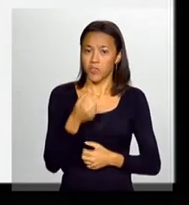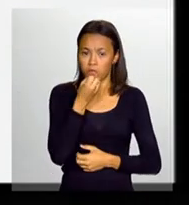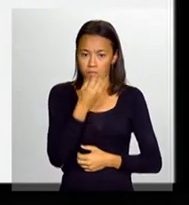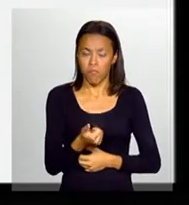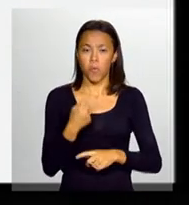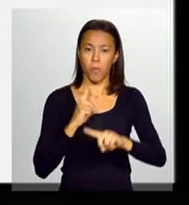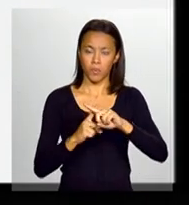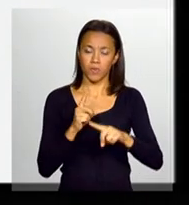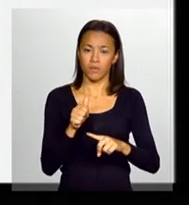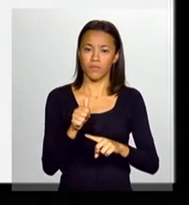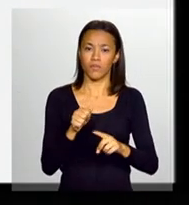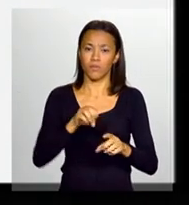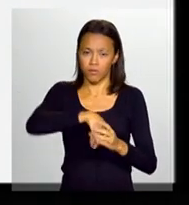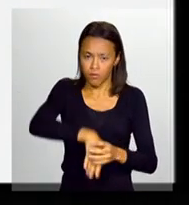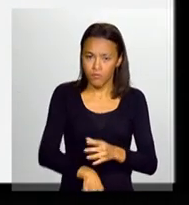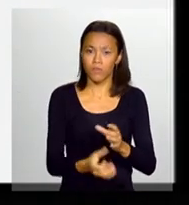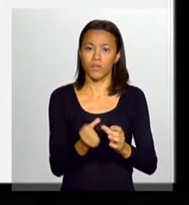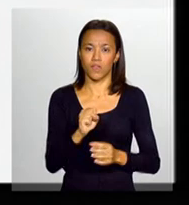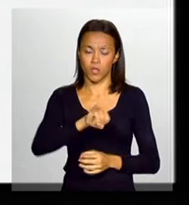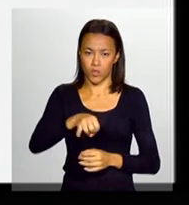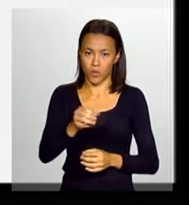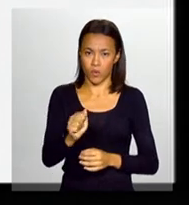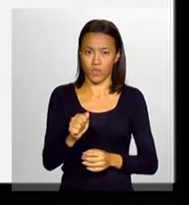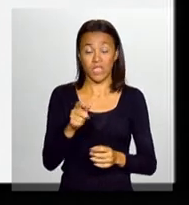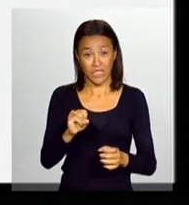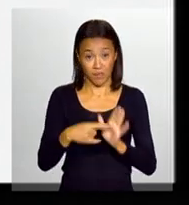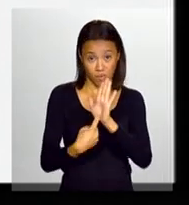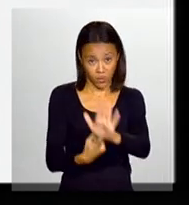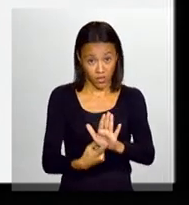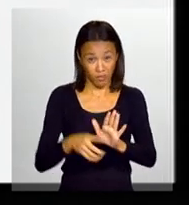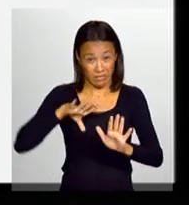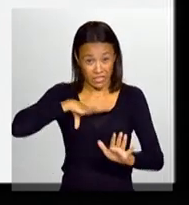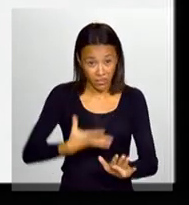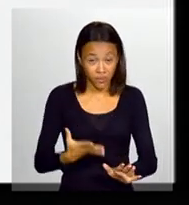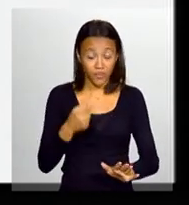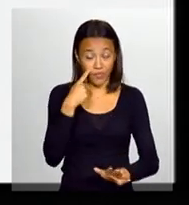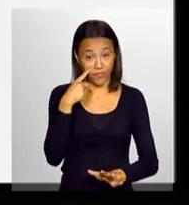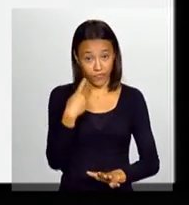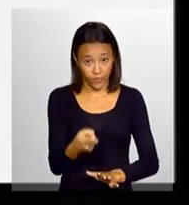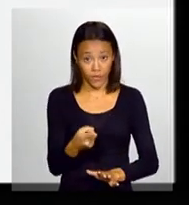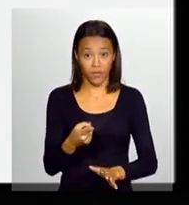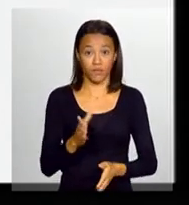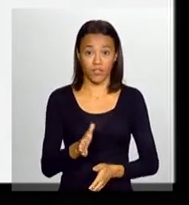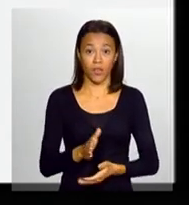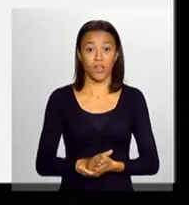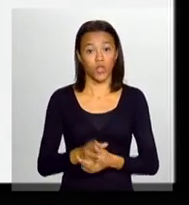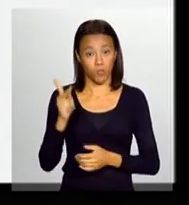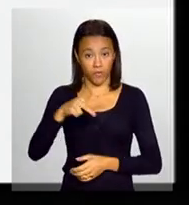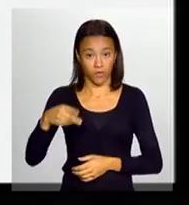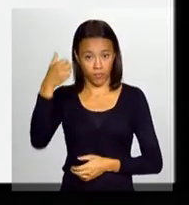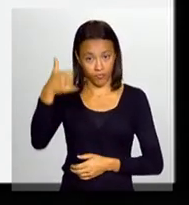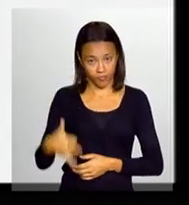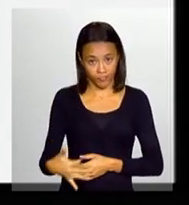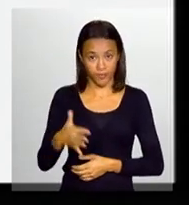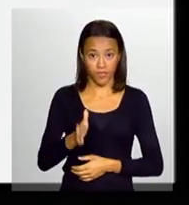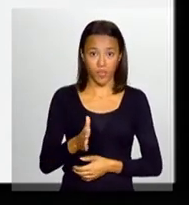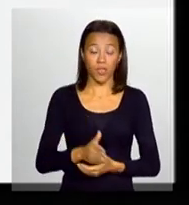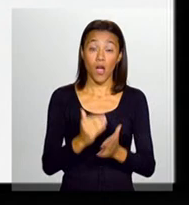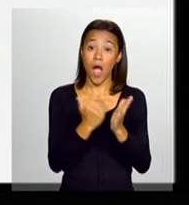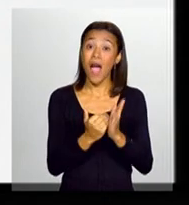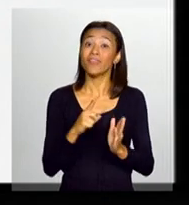história. A tendência, falando de desafio, o que a gente tem, e que mostrado pelo professor Bernardo, é que um aumento nos